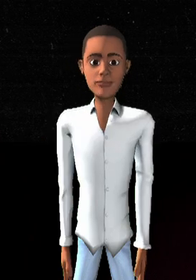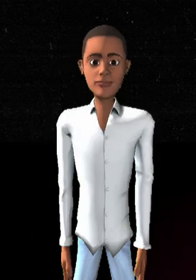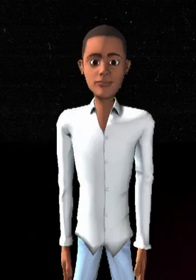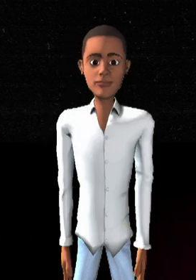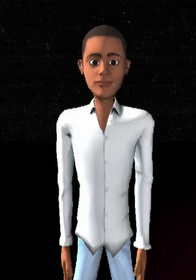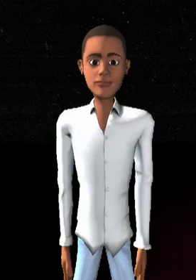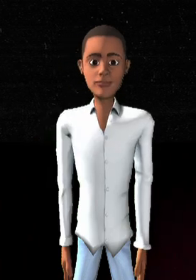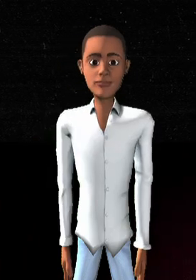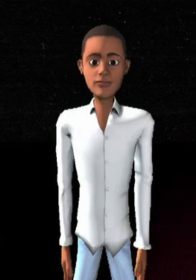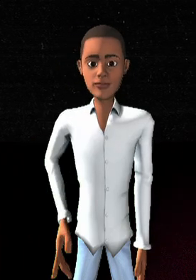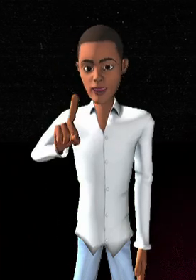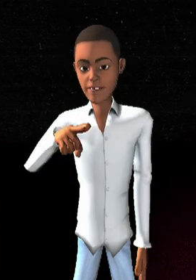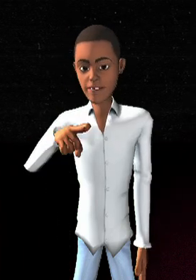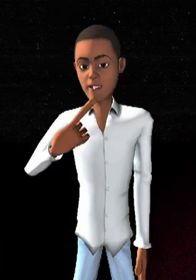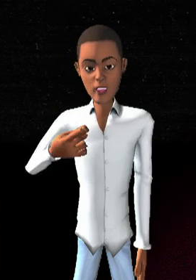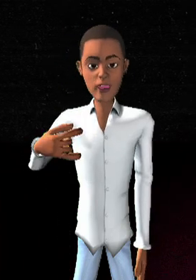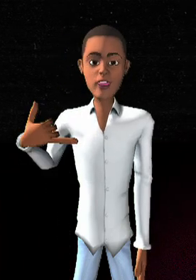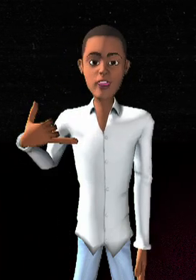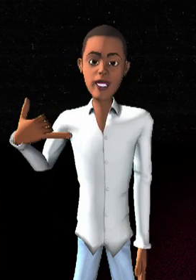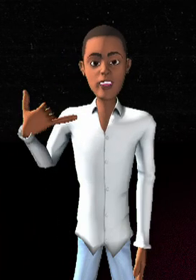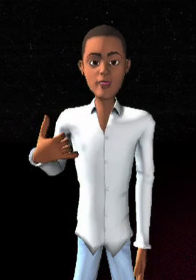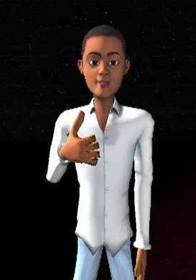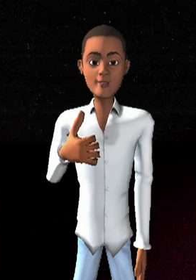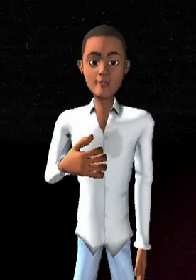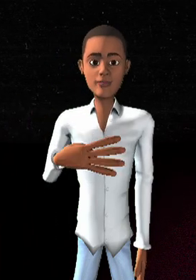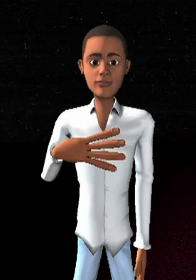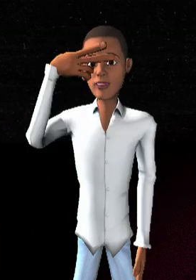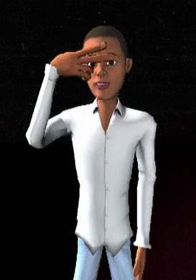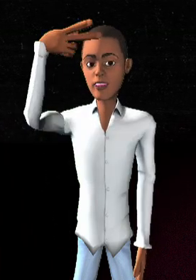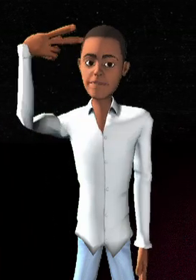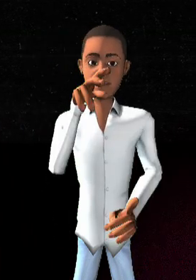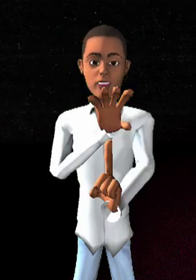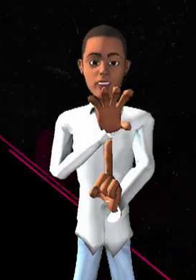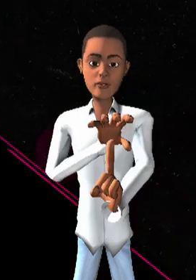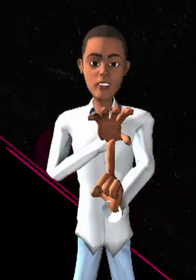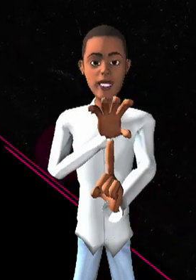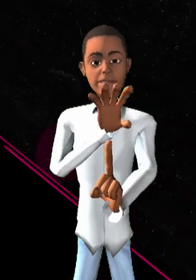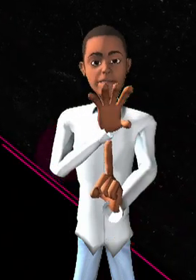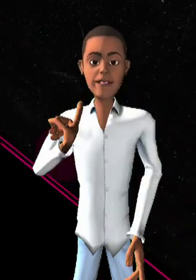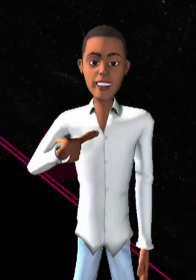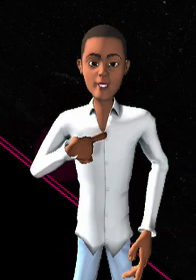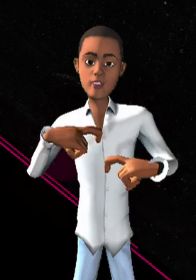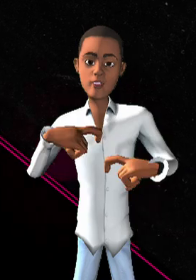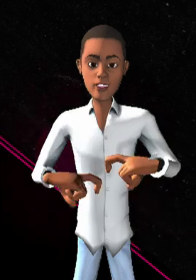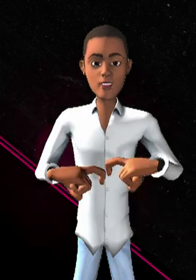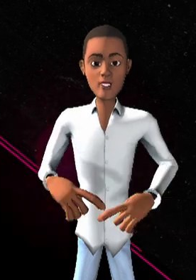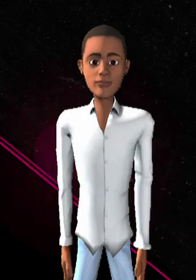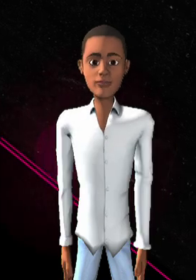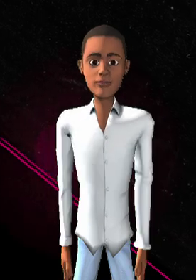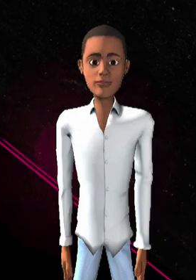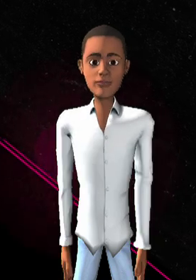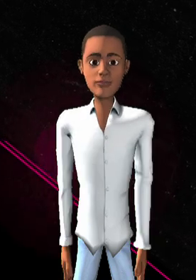não eram chamados. Aos 14 anos, comecei a ser sexualizada por membros da imprensa.